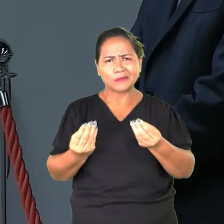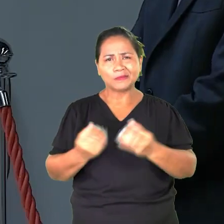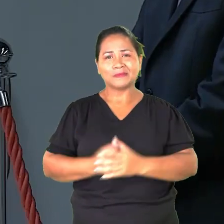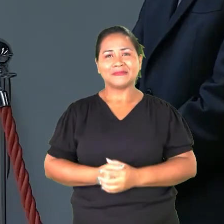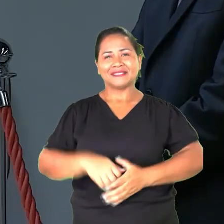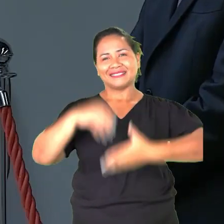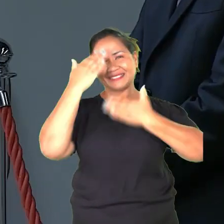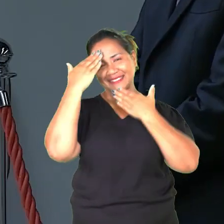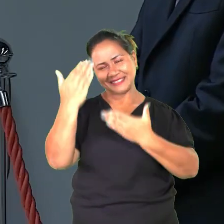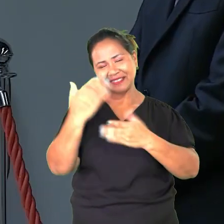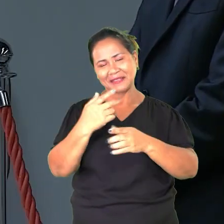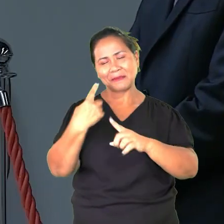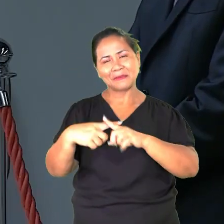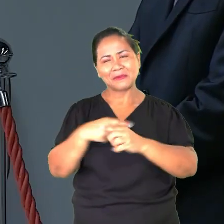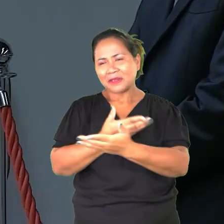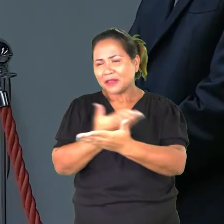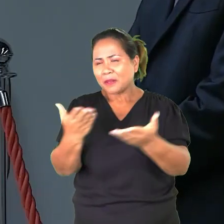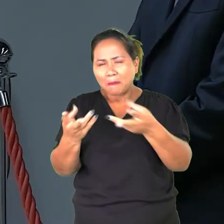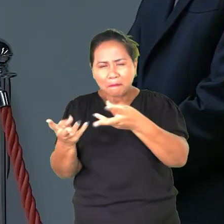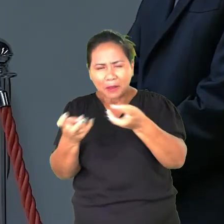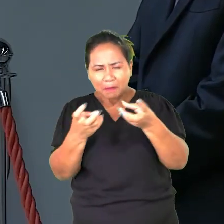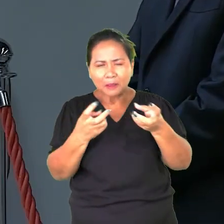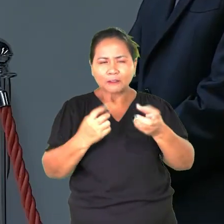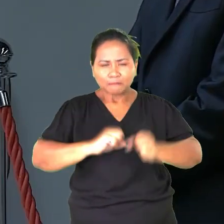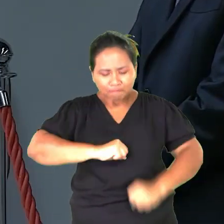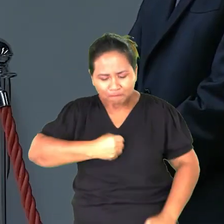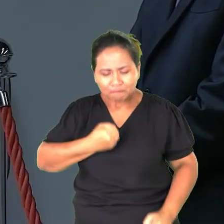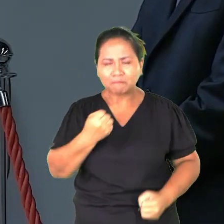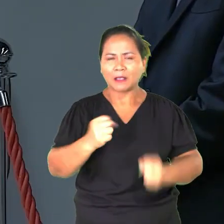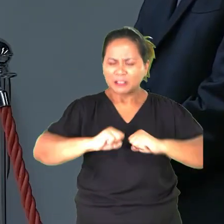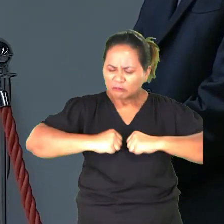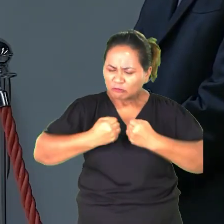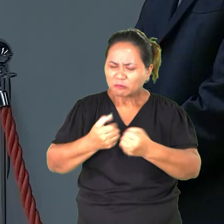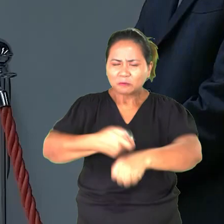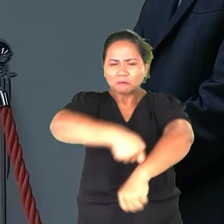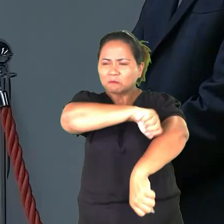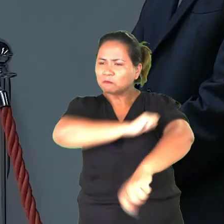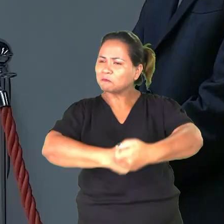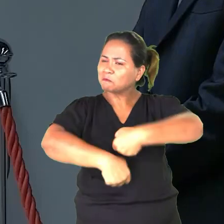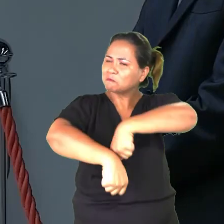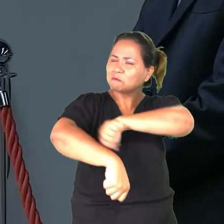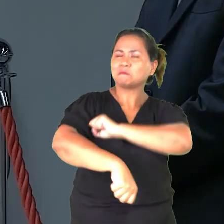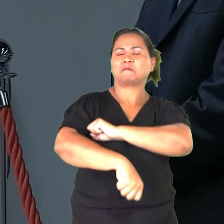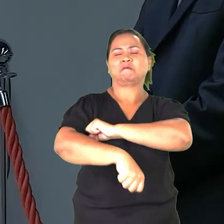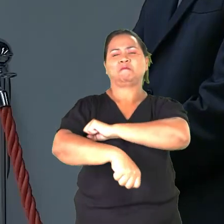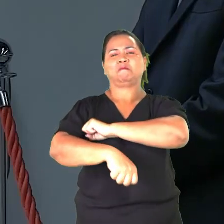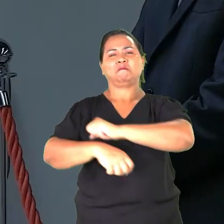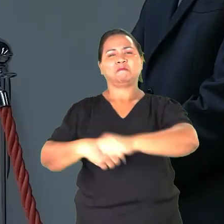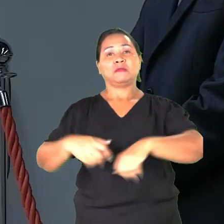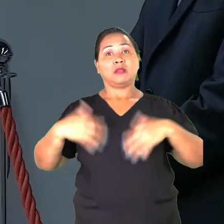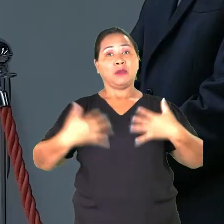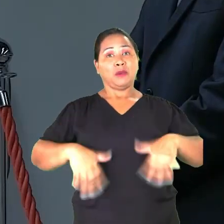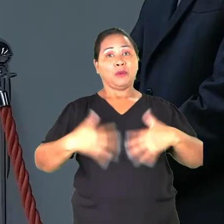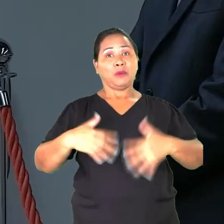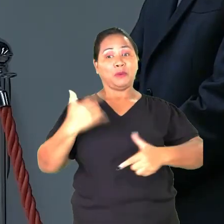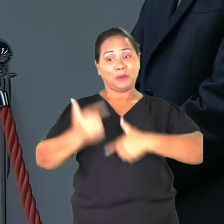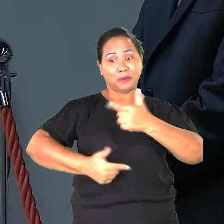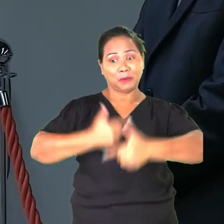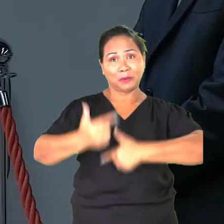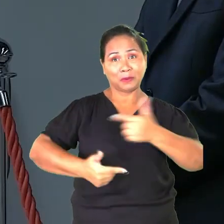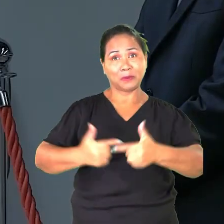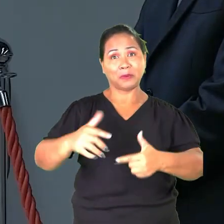sentido? Agradecimento do esforço, do trabalho e do empenho que todas as áreas desse